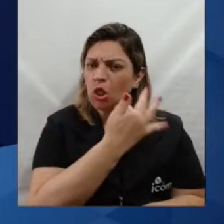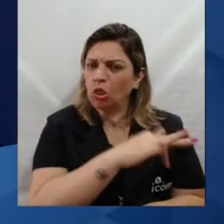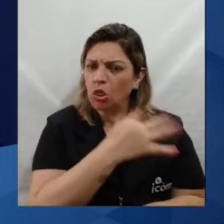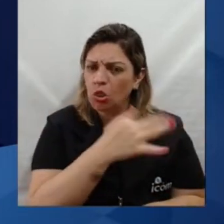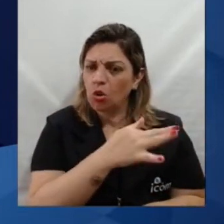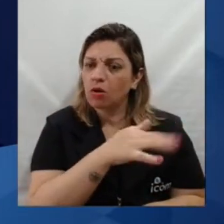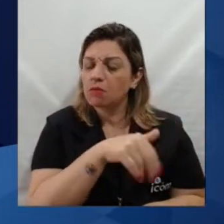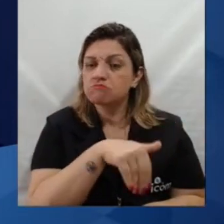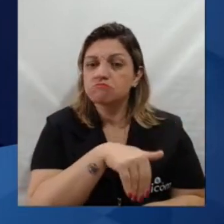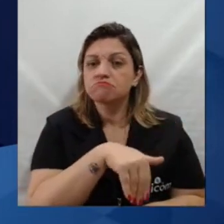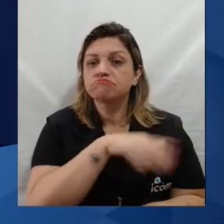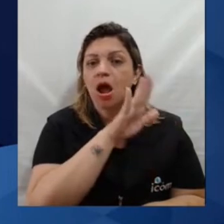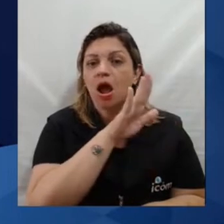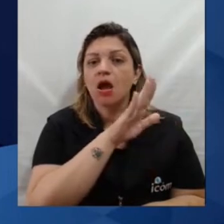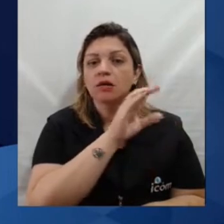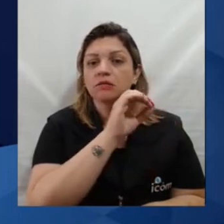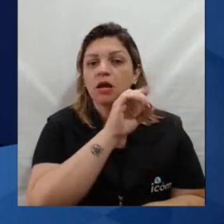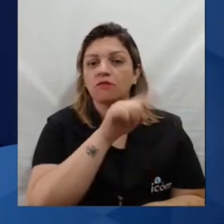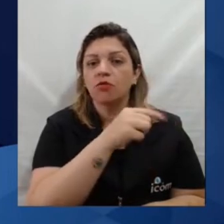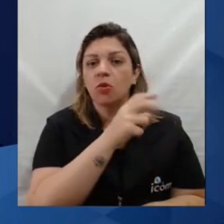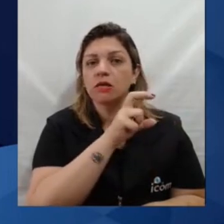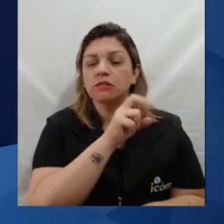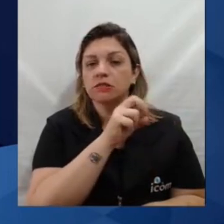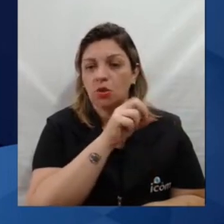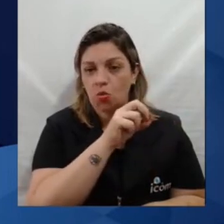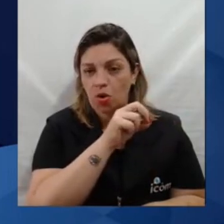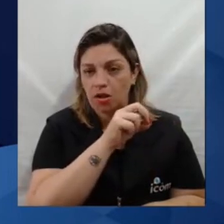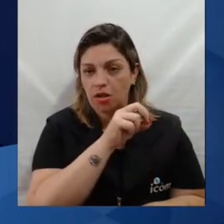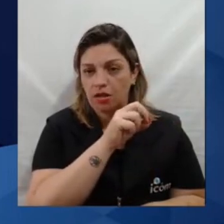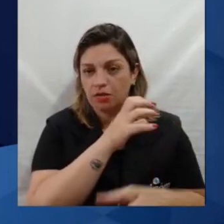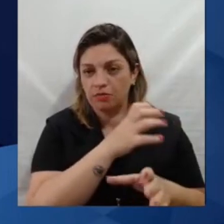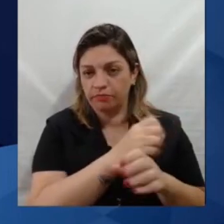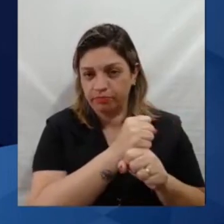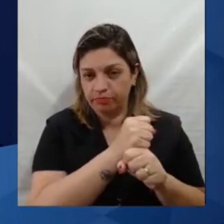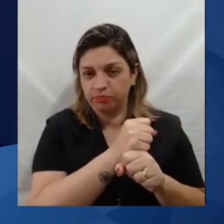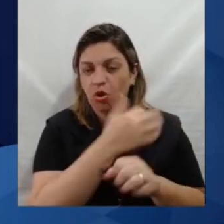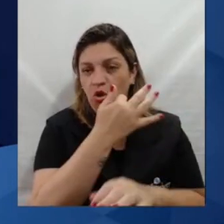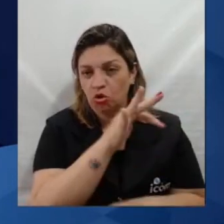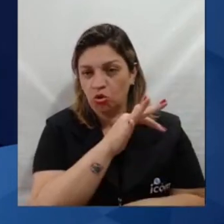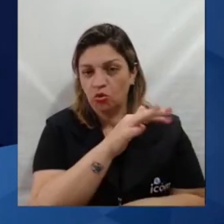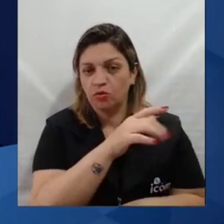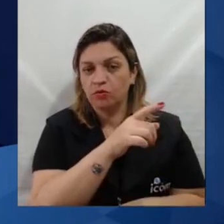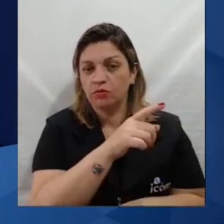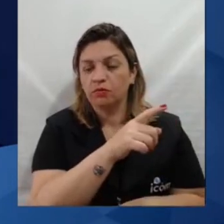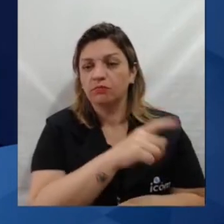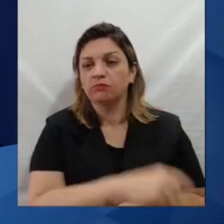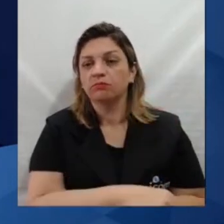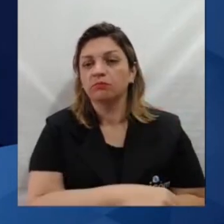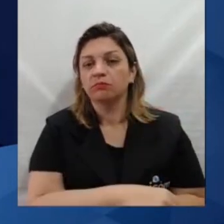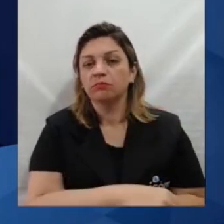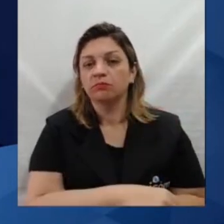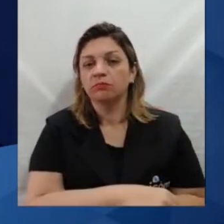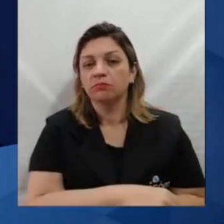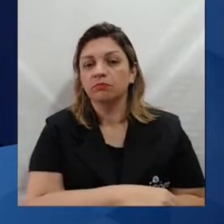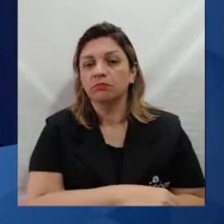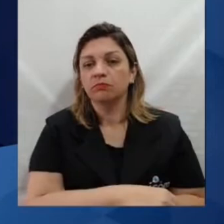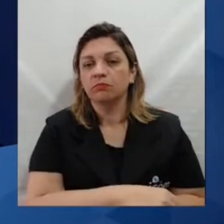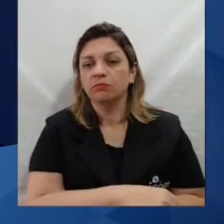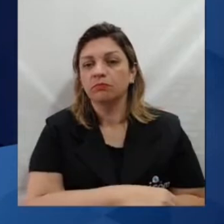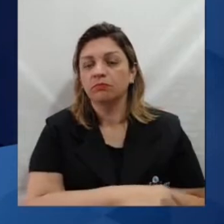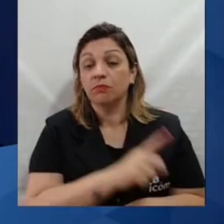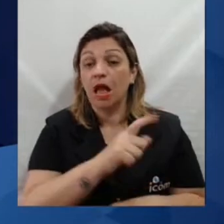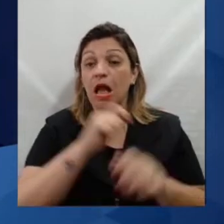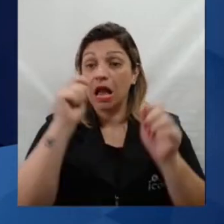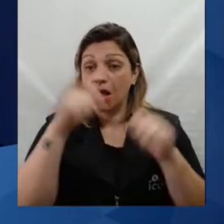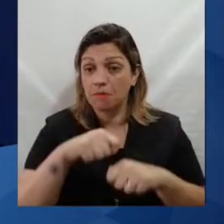de 0,50 na escala analógica da dor, no IKDC, nos domínios de capacidade